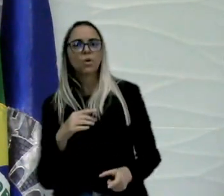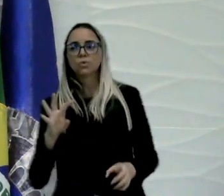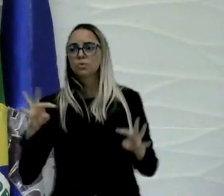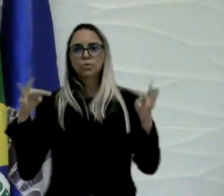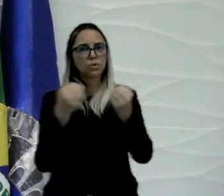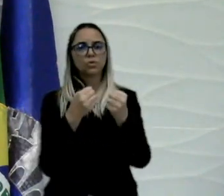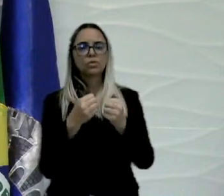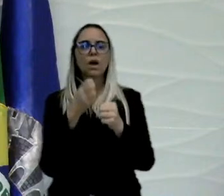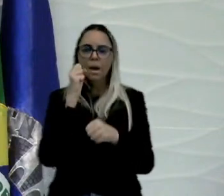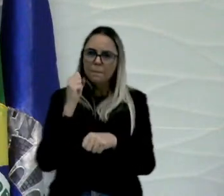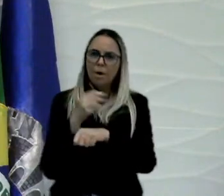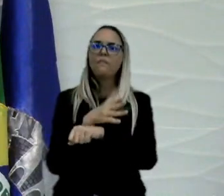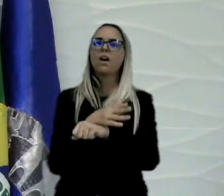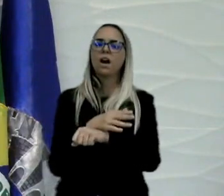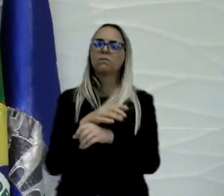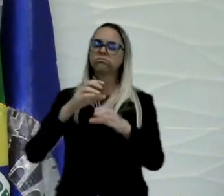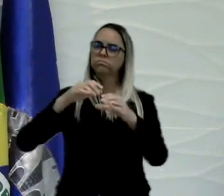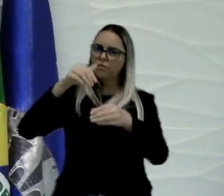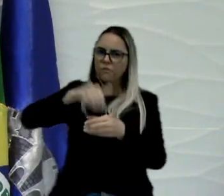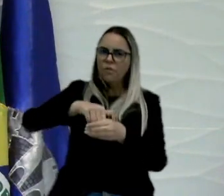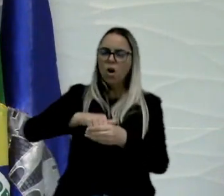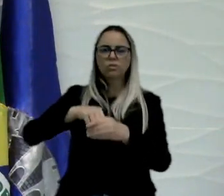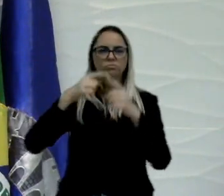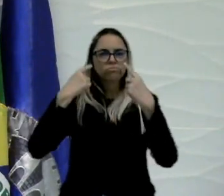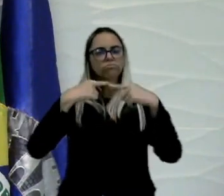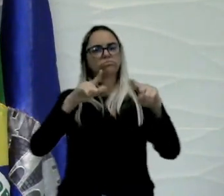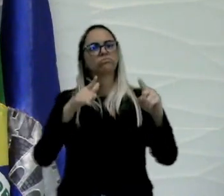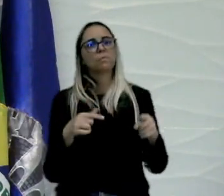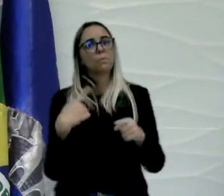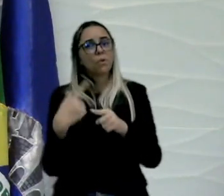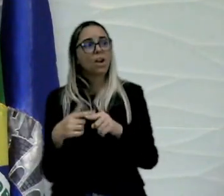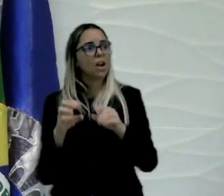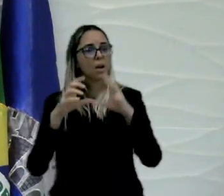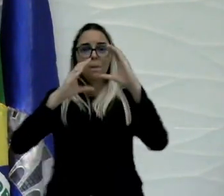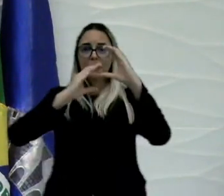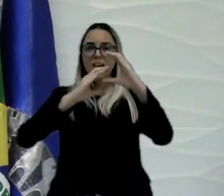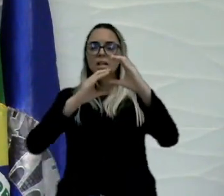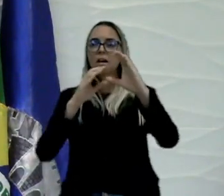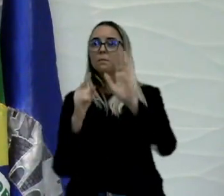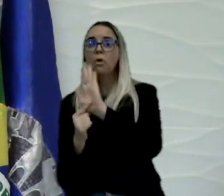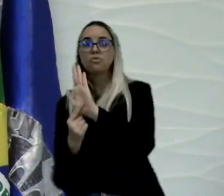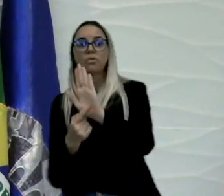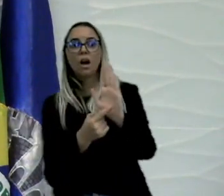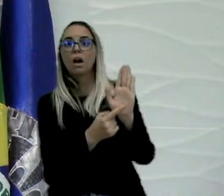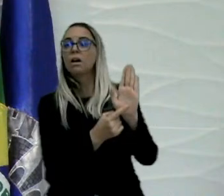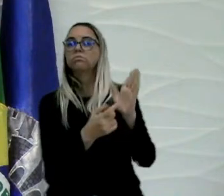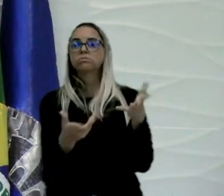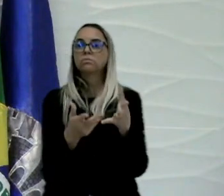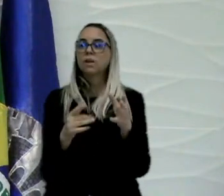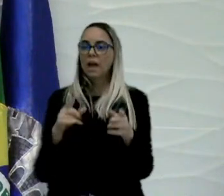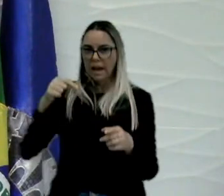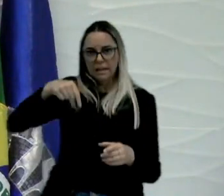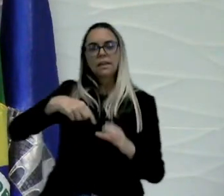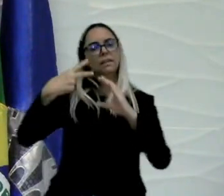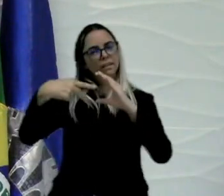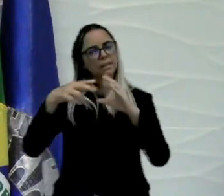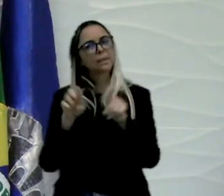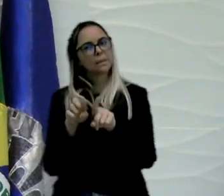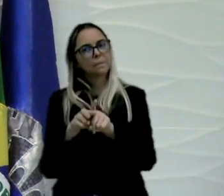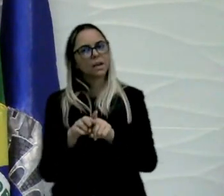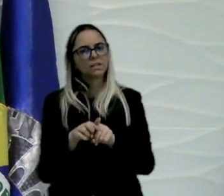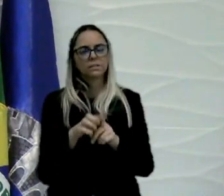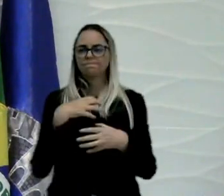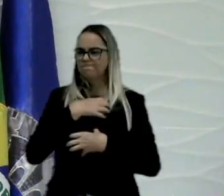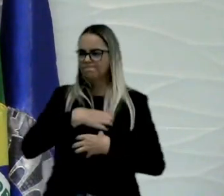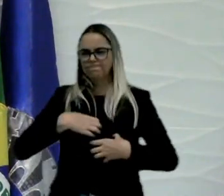unanimidade esse voto de repúdio para mostrar a Compesa que assim como a nossa população essa casa também tá incomodada e